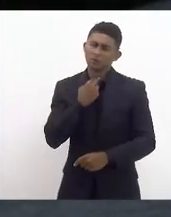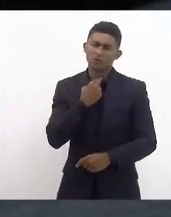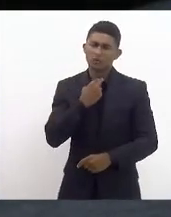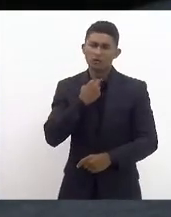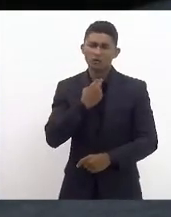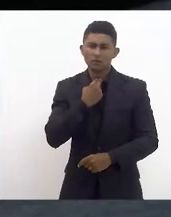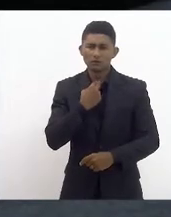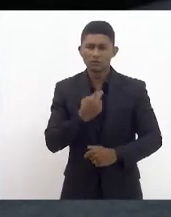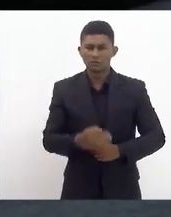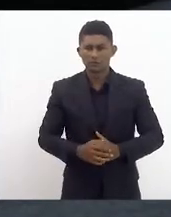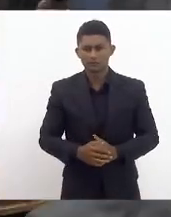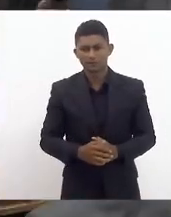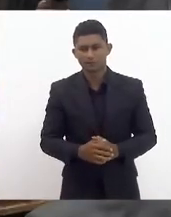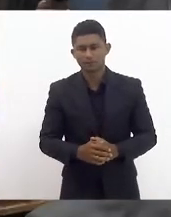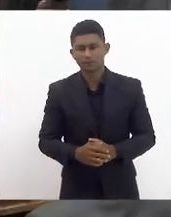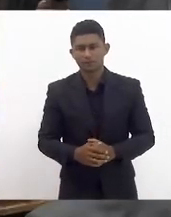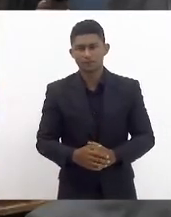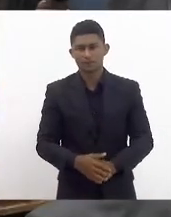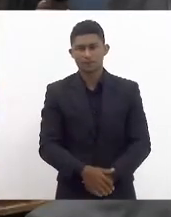parlamento.